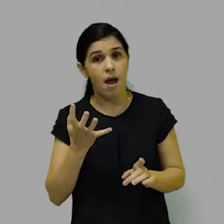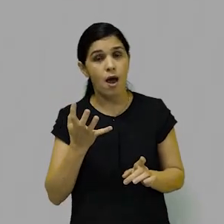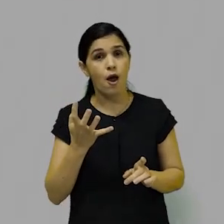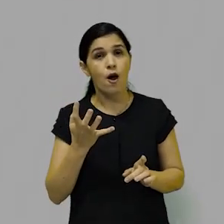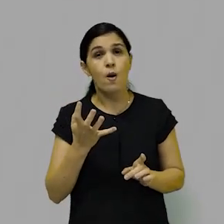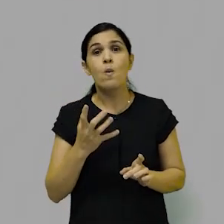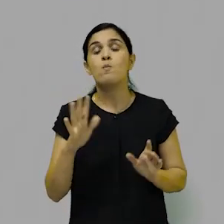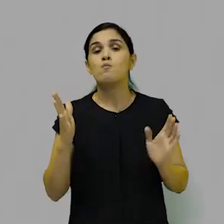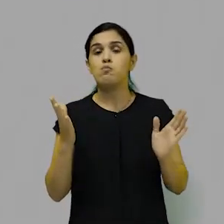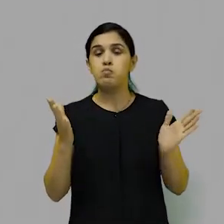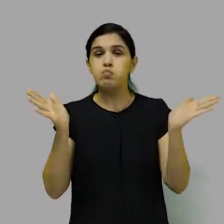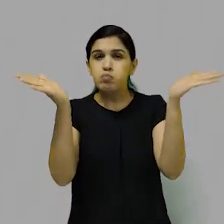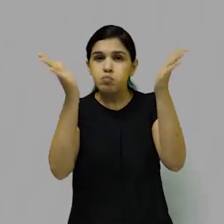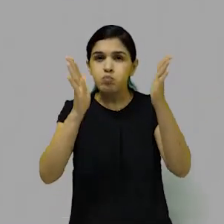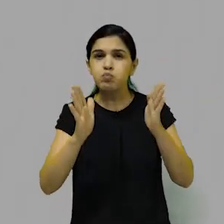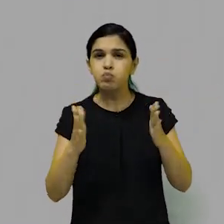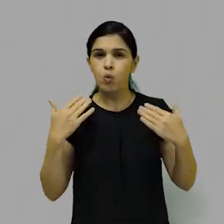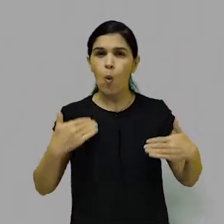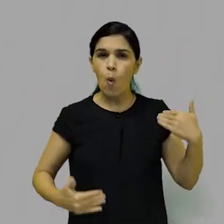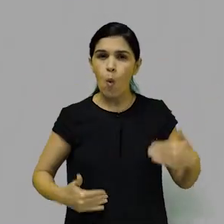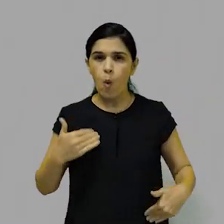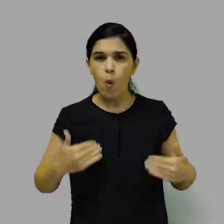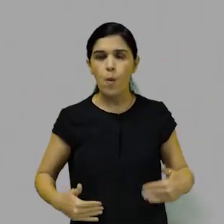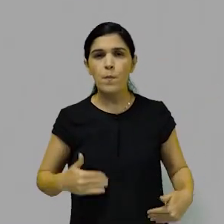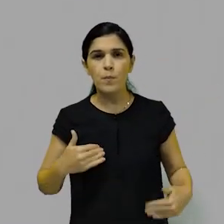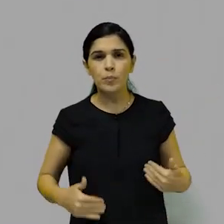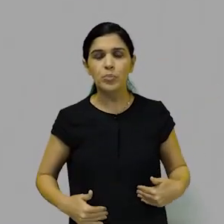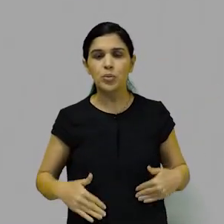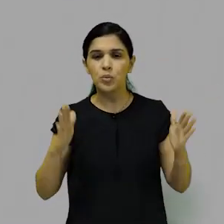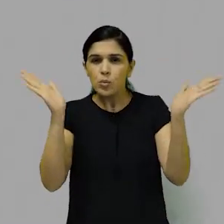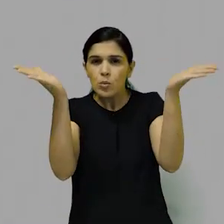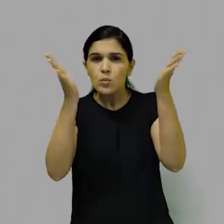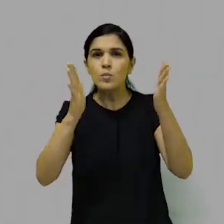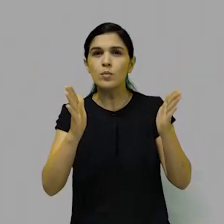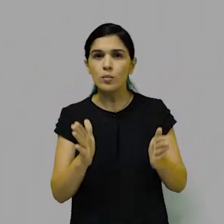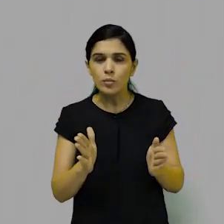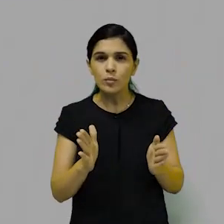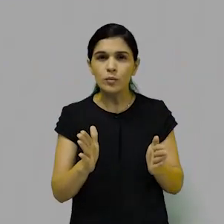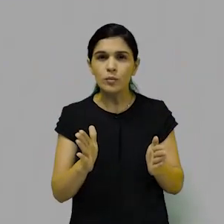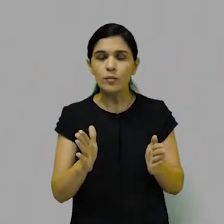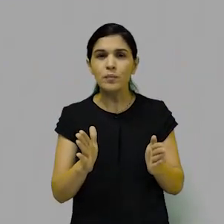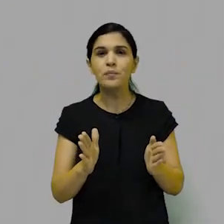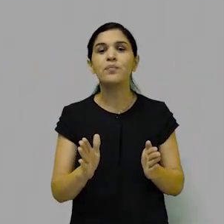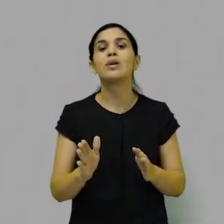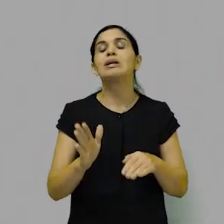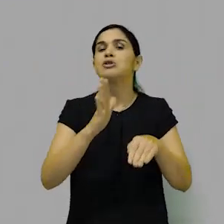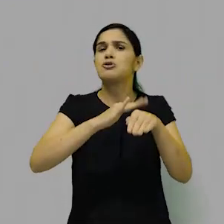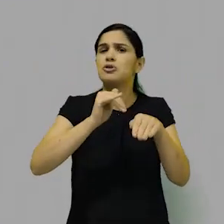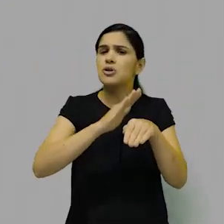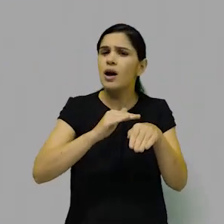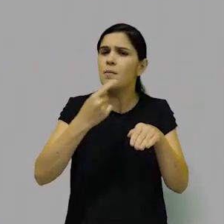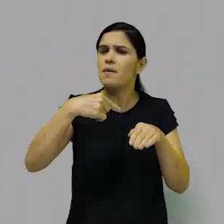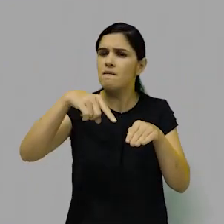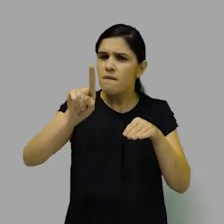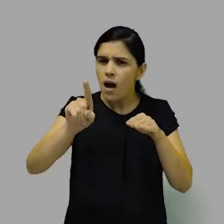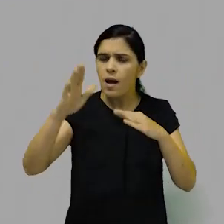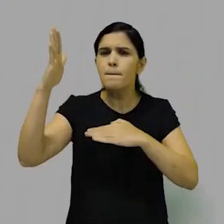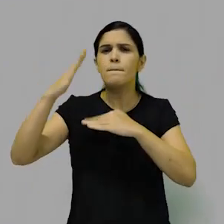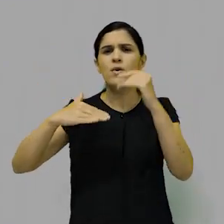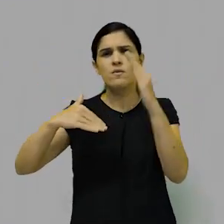um nutrólogo. Siga um profissional de educação física, uma pessoa que vai, de alguma forma, te ajudar com